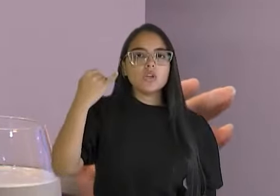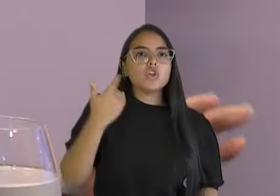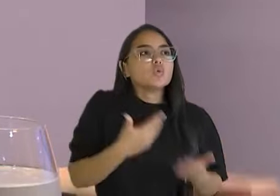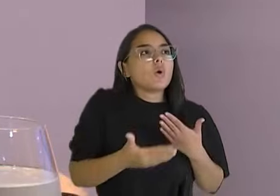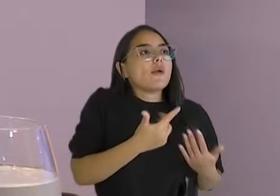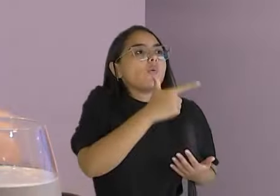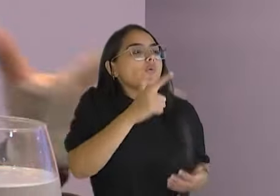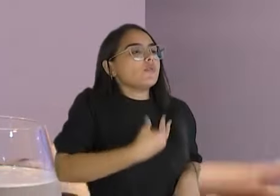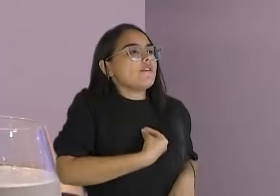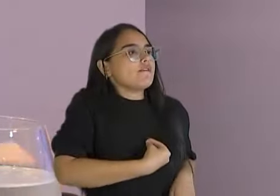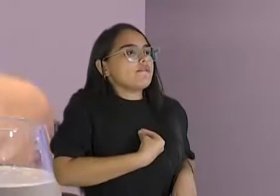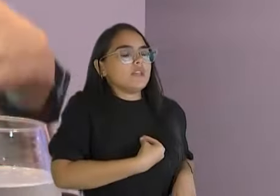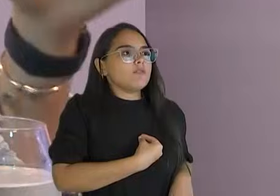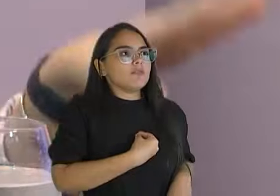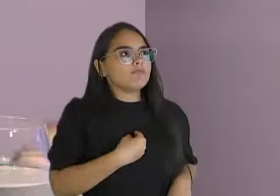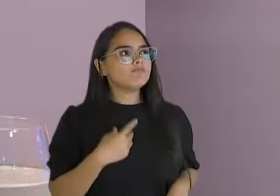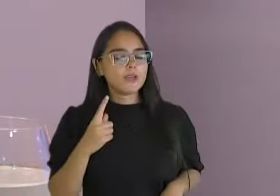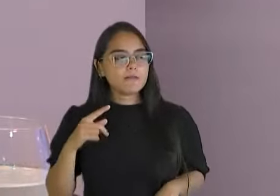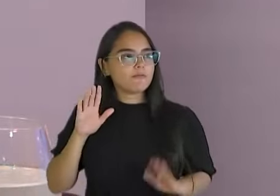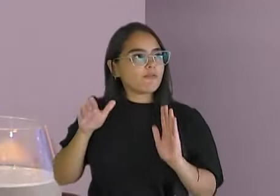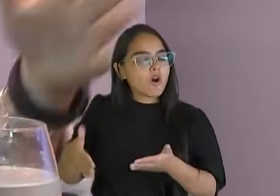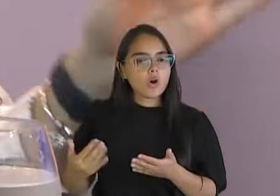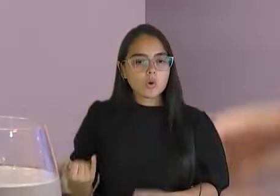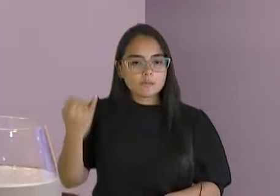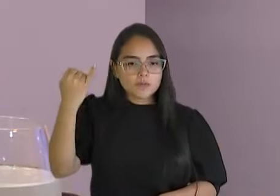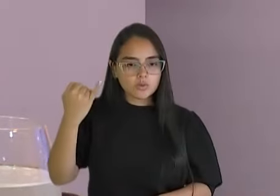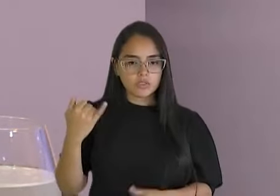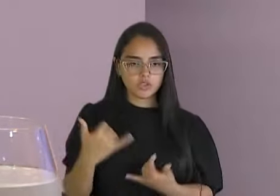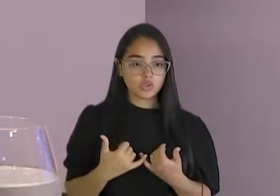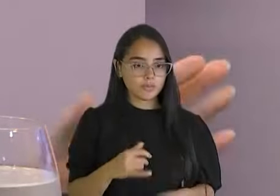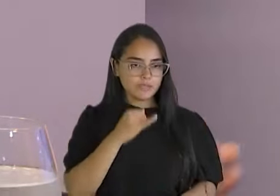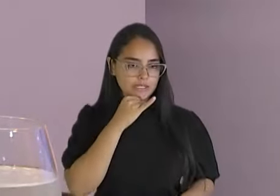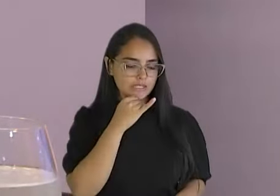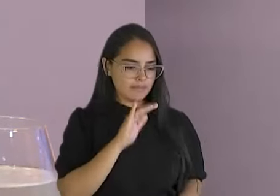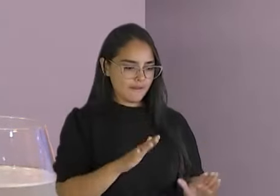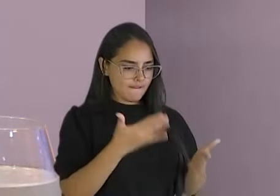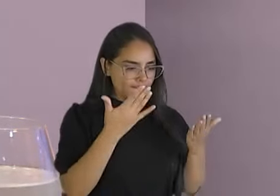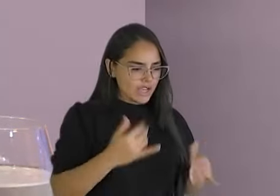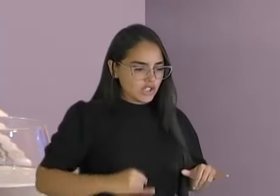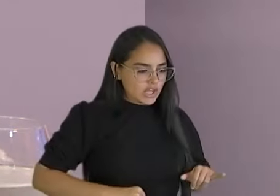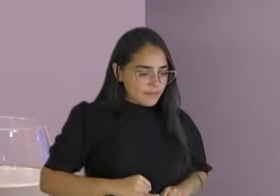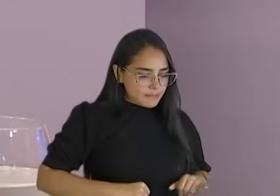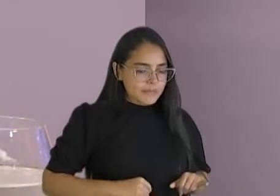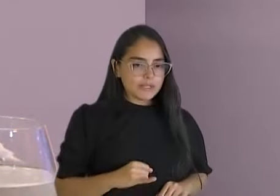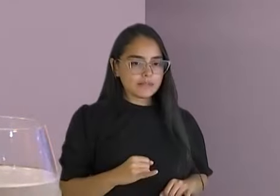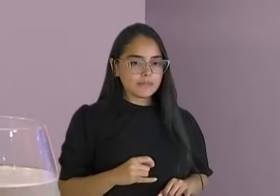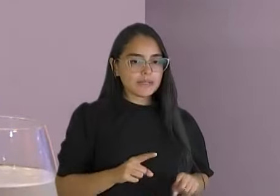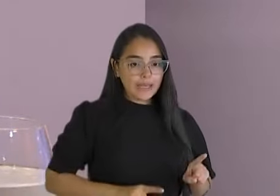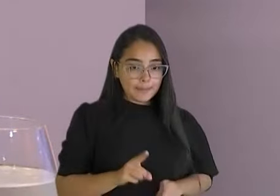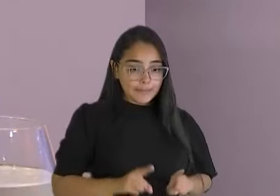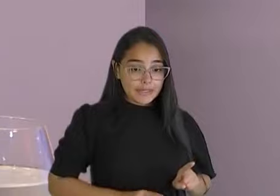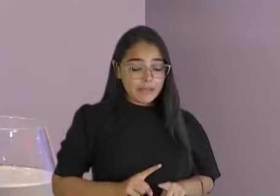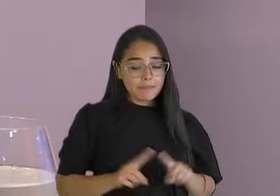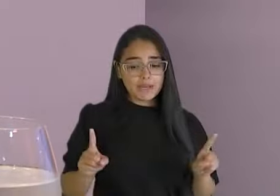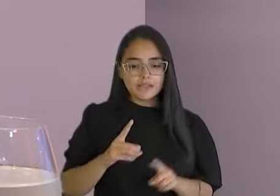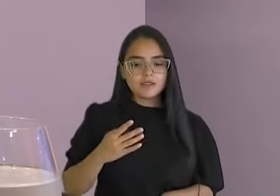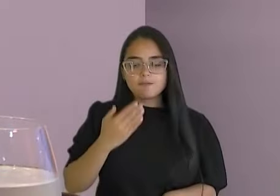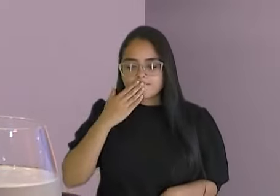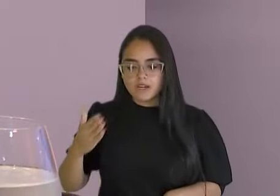né? Então, aqui vai ter uma festa da minha prima. Não, mas eu prefiro estar jogando. Então, se tornou mais importante, a gente chama de